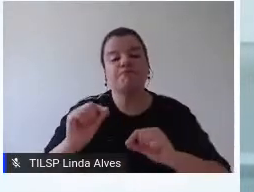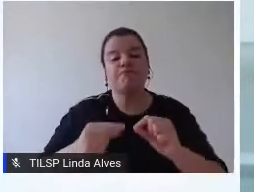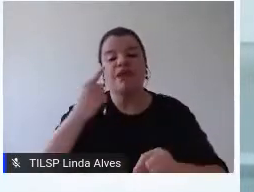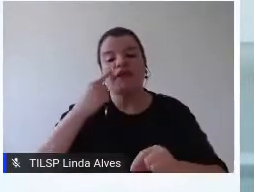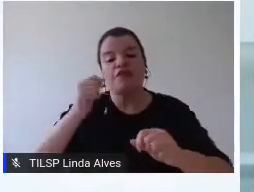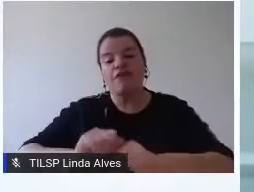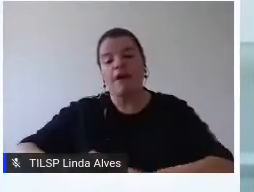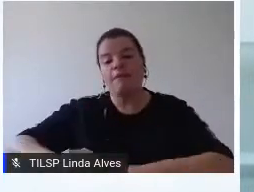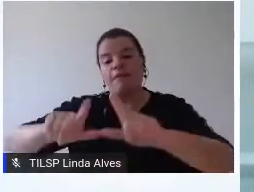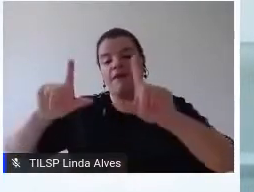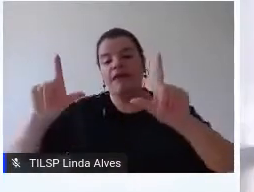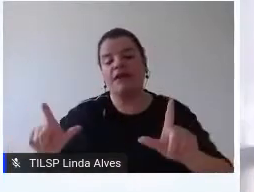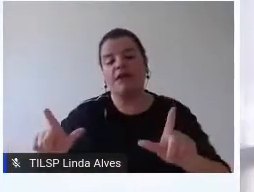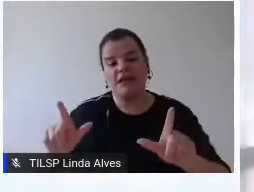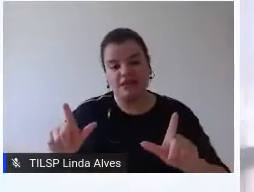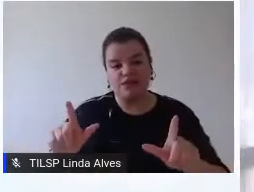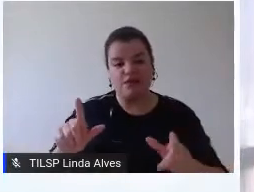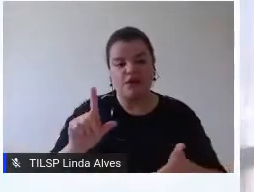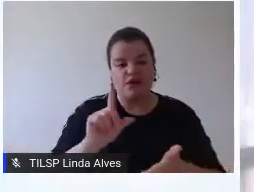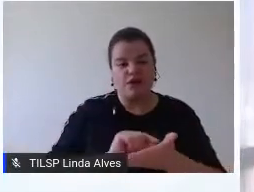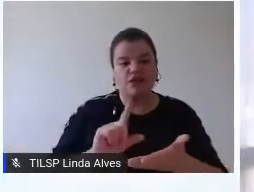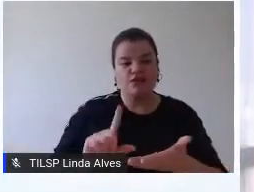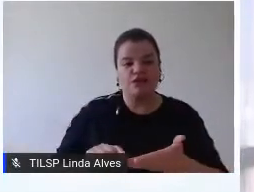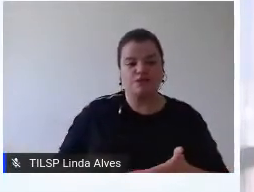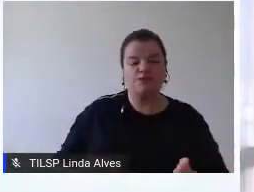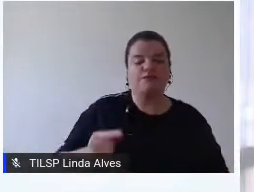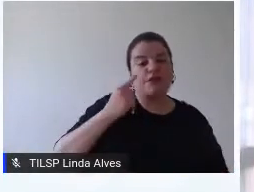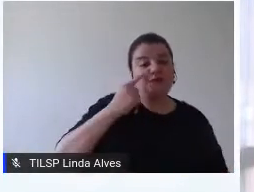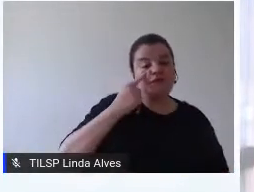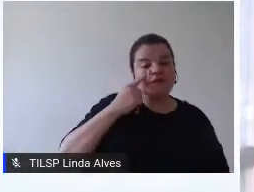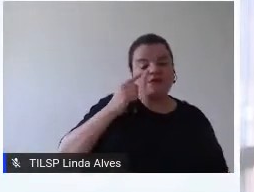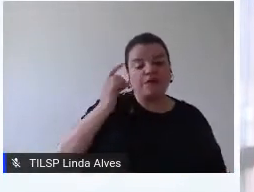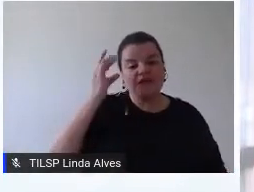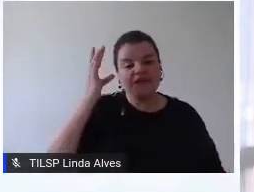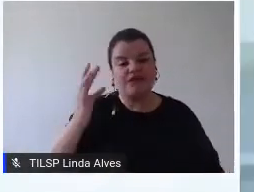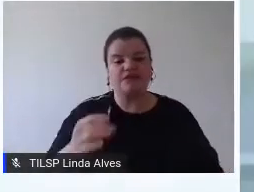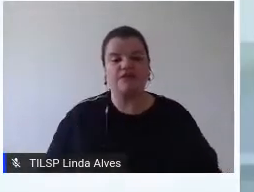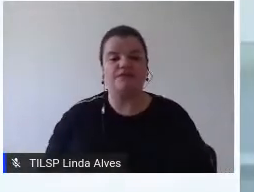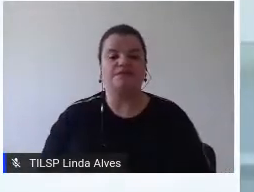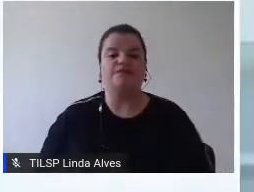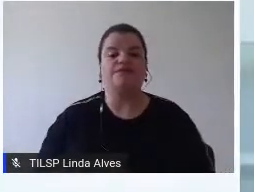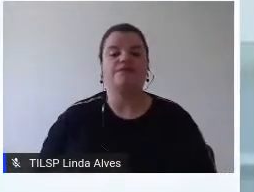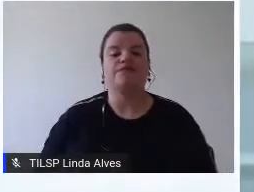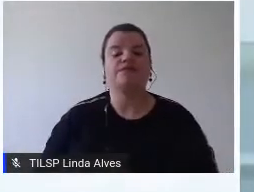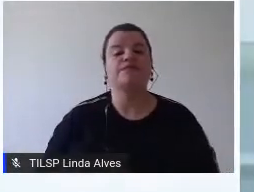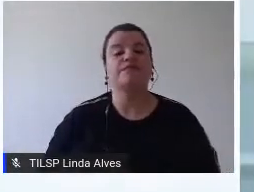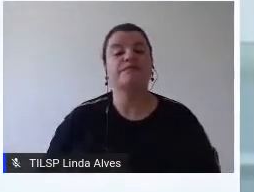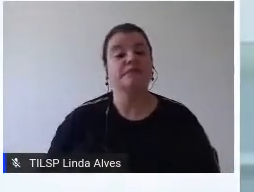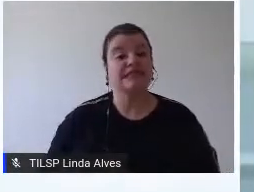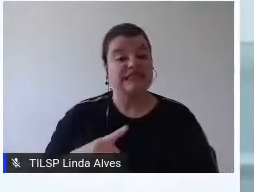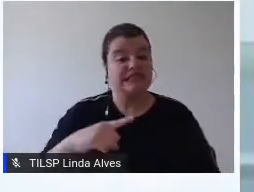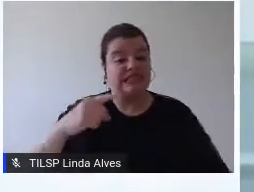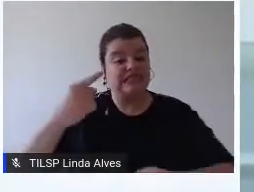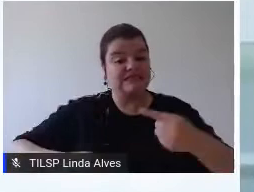aqui para lembrar, eu abro o artigo aqui, fica mais fácil. Está lá em disputa